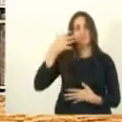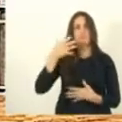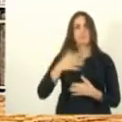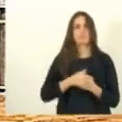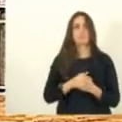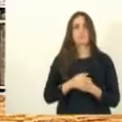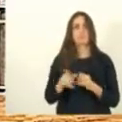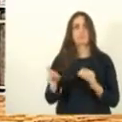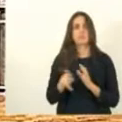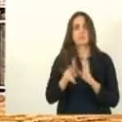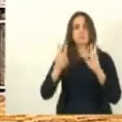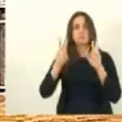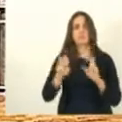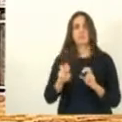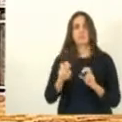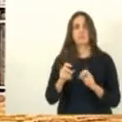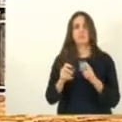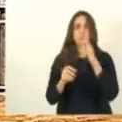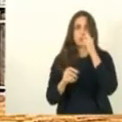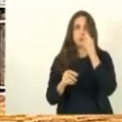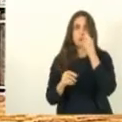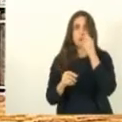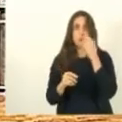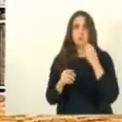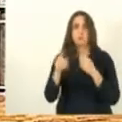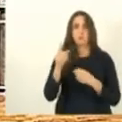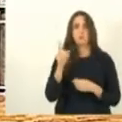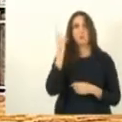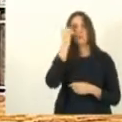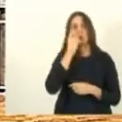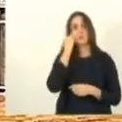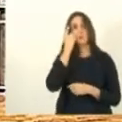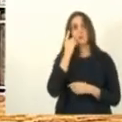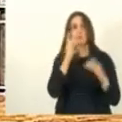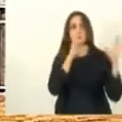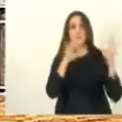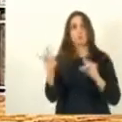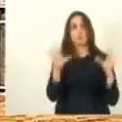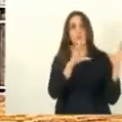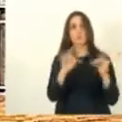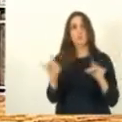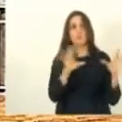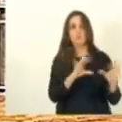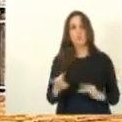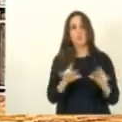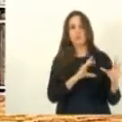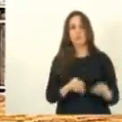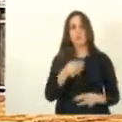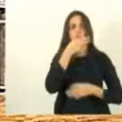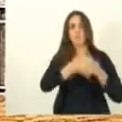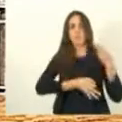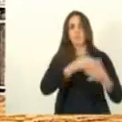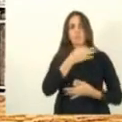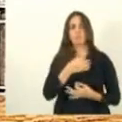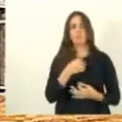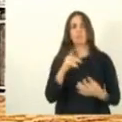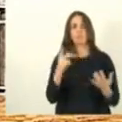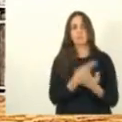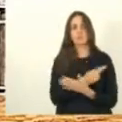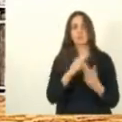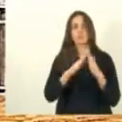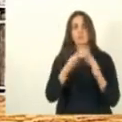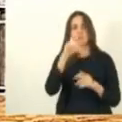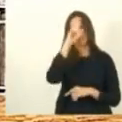abriu, sobre negligência, onde o deputado Gandini extraiu os inúmeros comentários lá a respeito deste